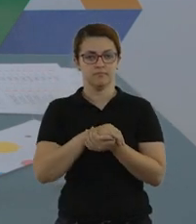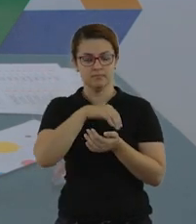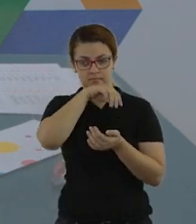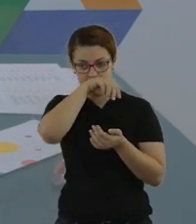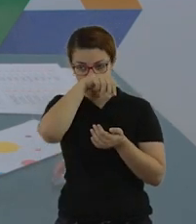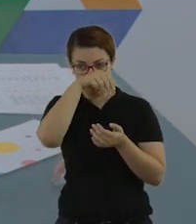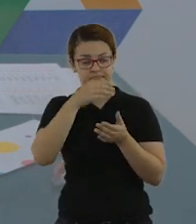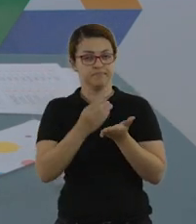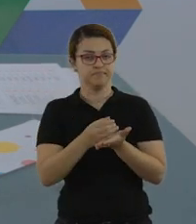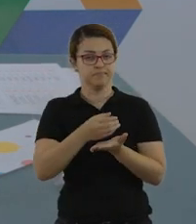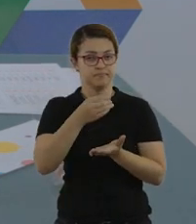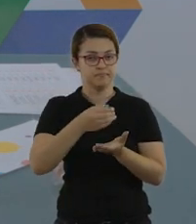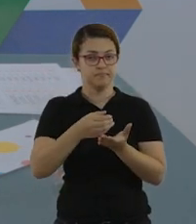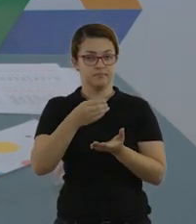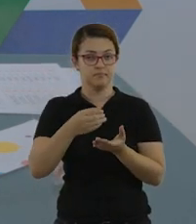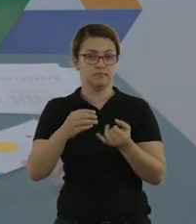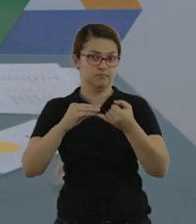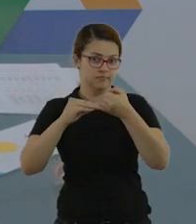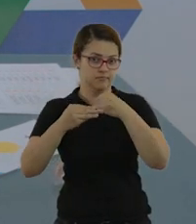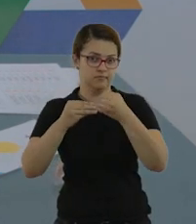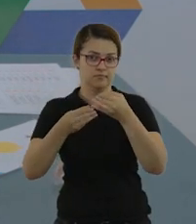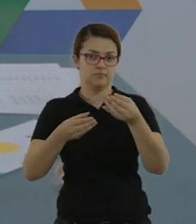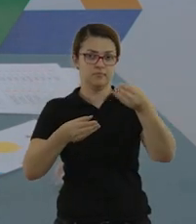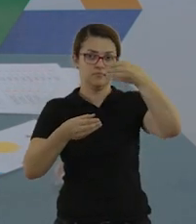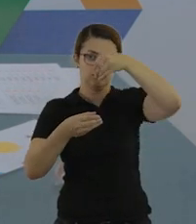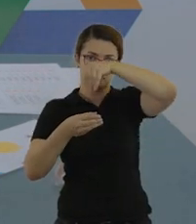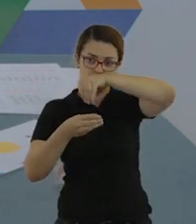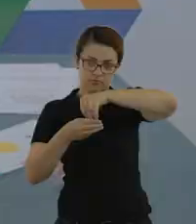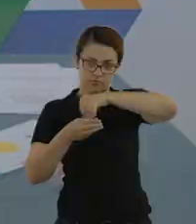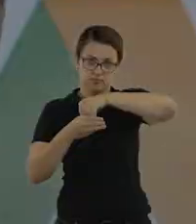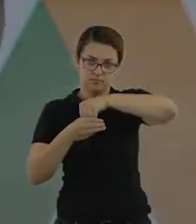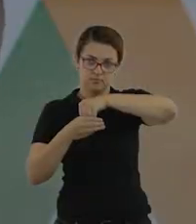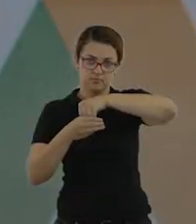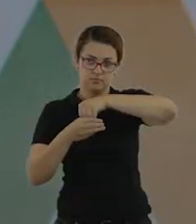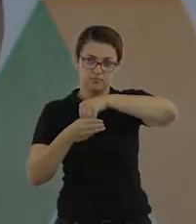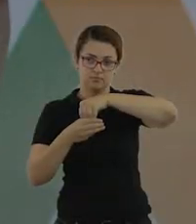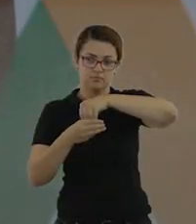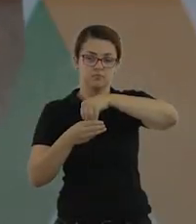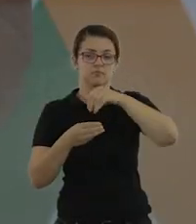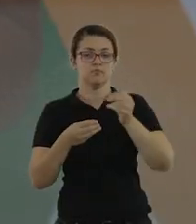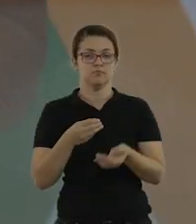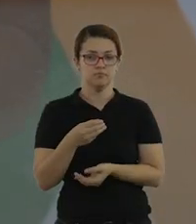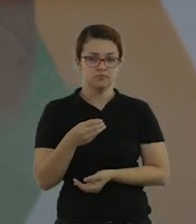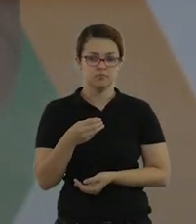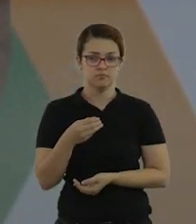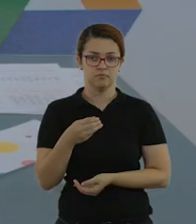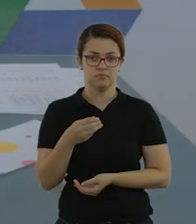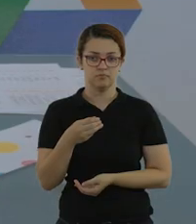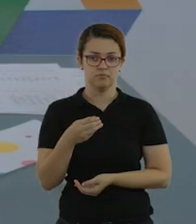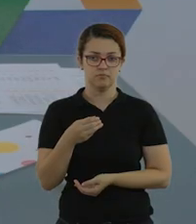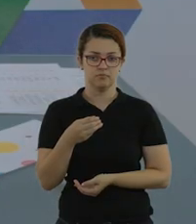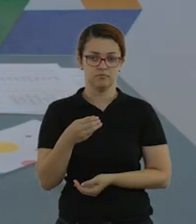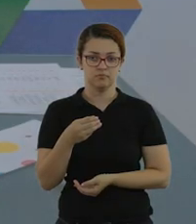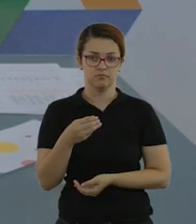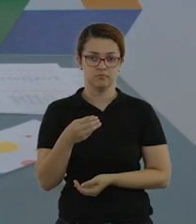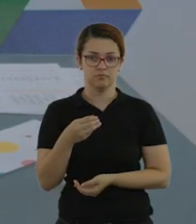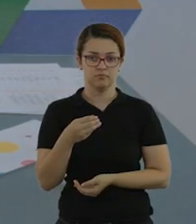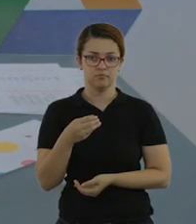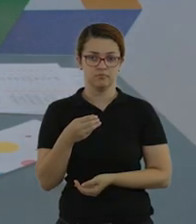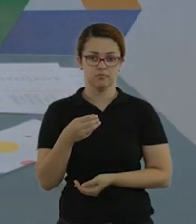aí, você peguei lá... Neste caso, eu tô com a plantação do feijão, tá? Então, pega a sementinha, coloca a terra no potinho,